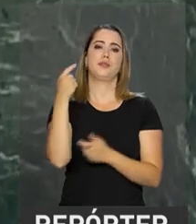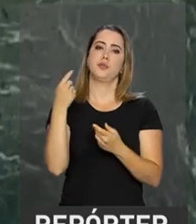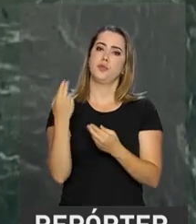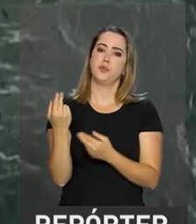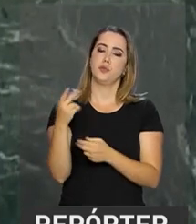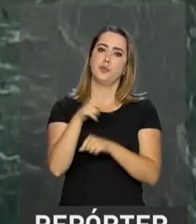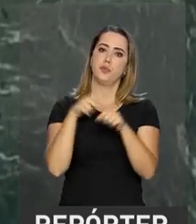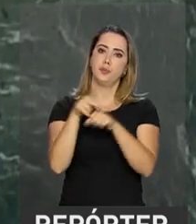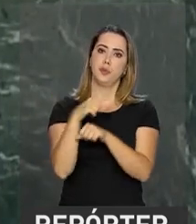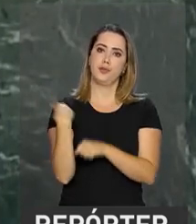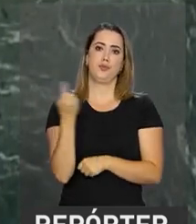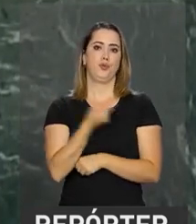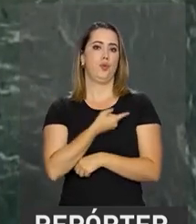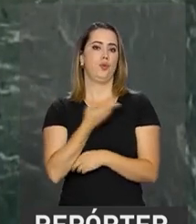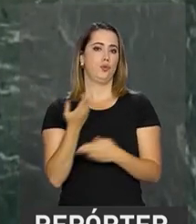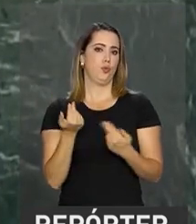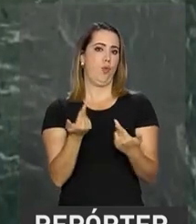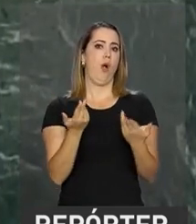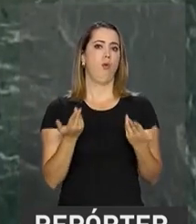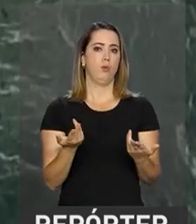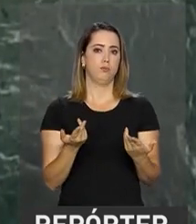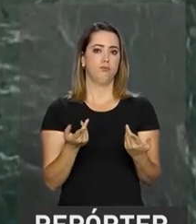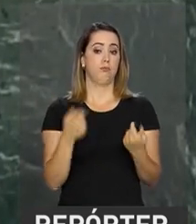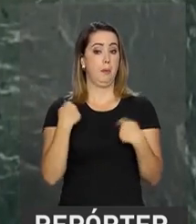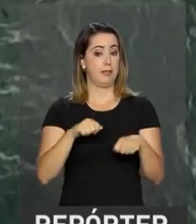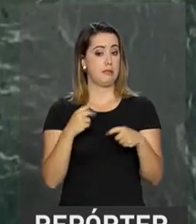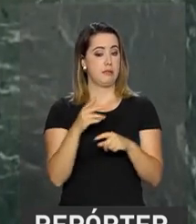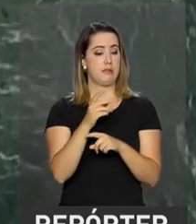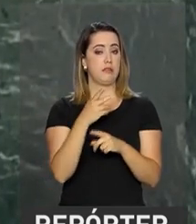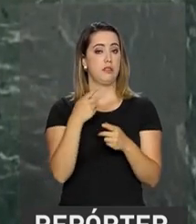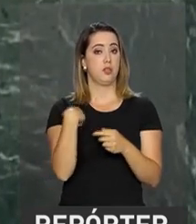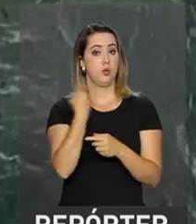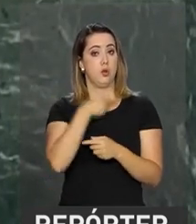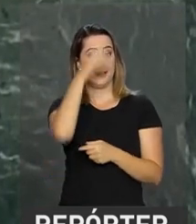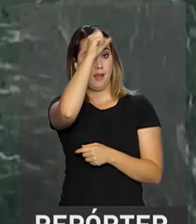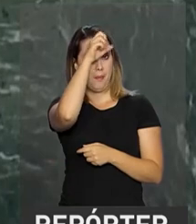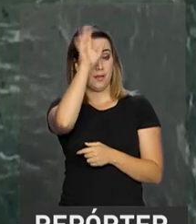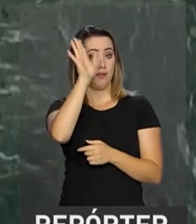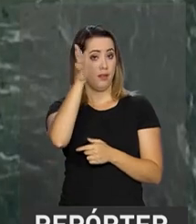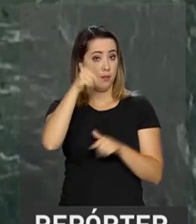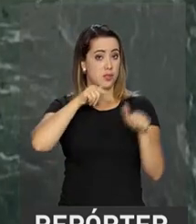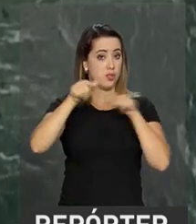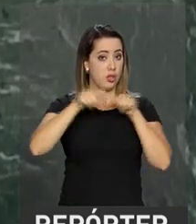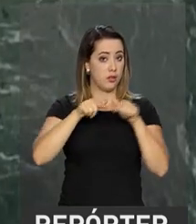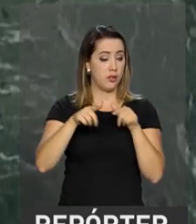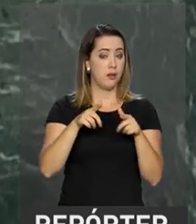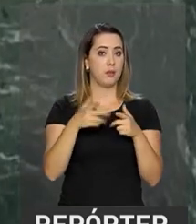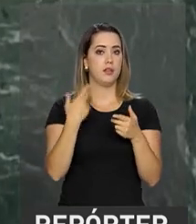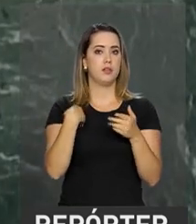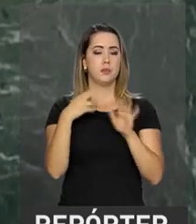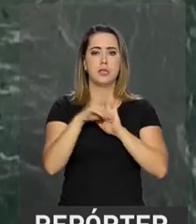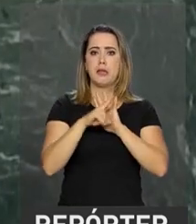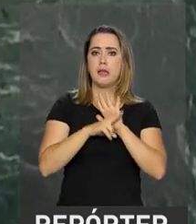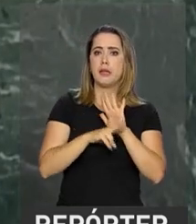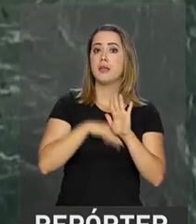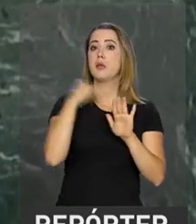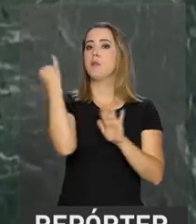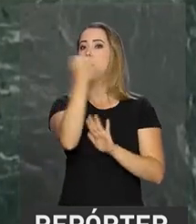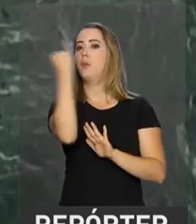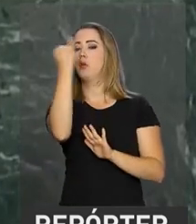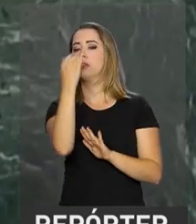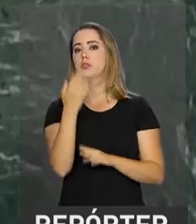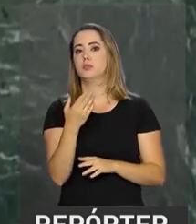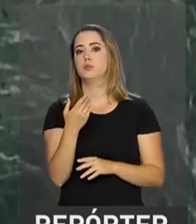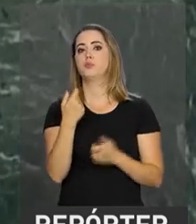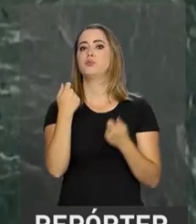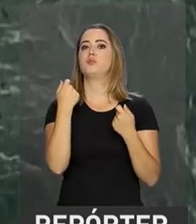como o nosso. Aprendemos e estamos aplicando na prática esta regra elementar: